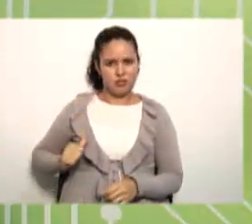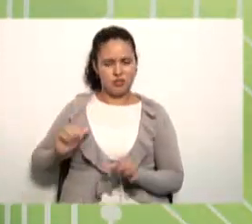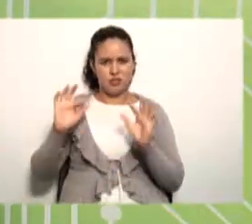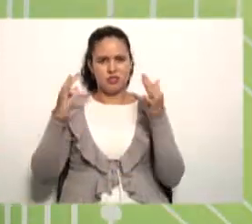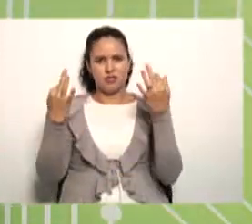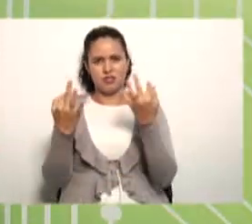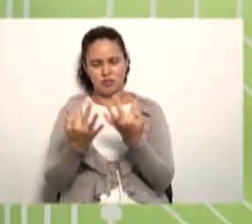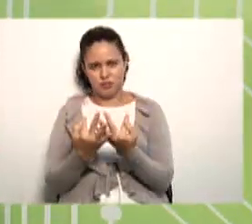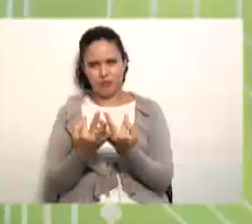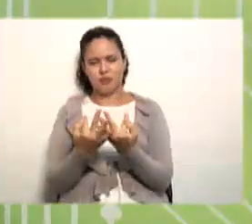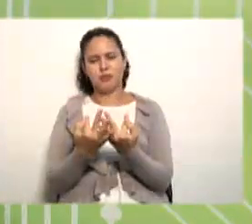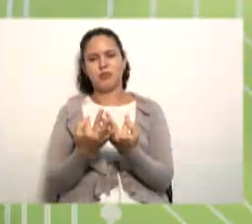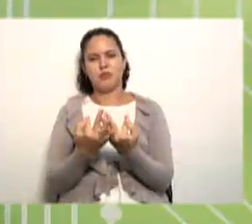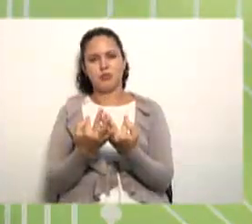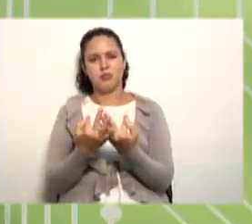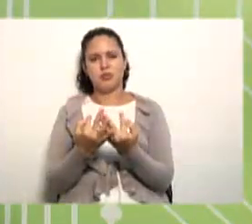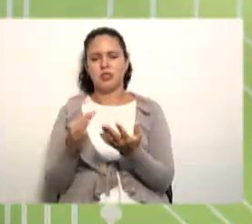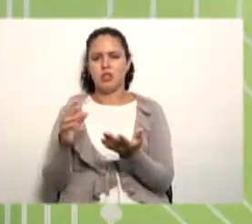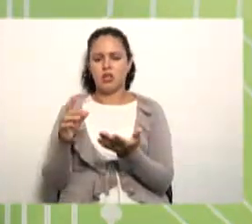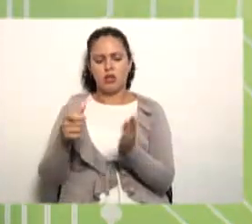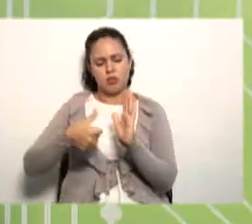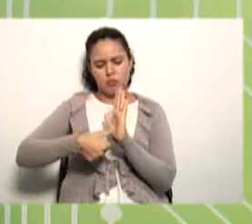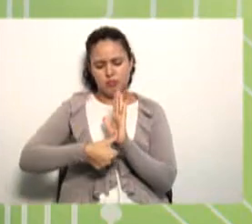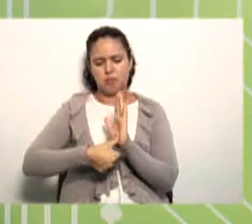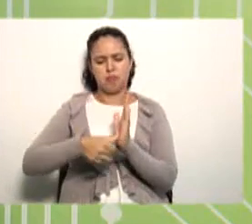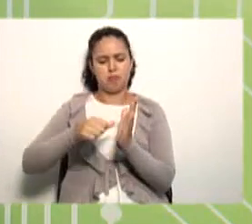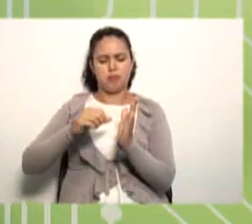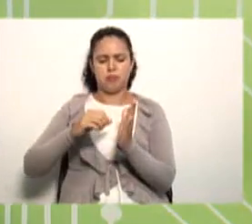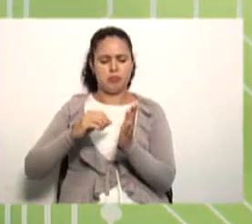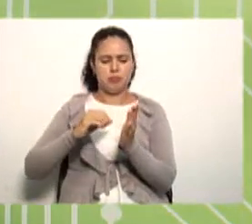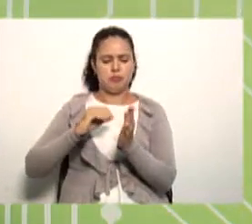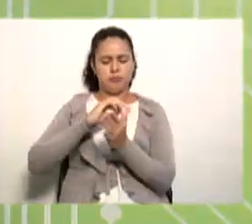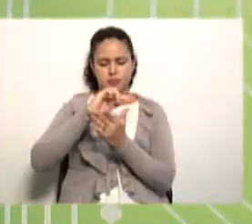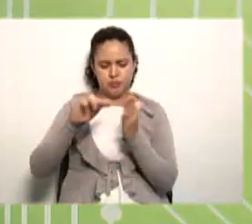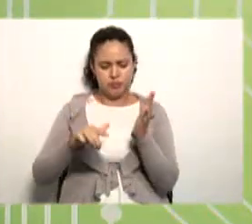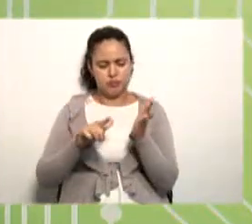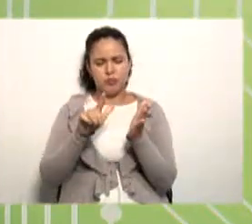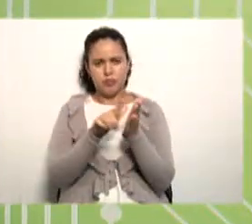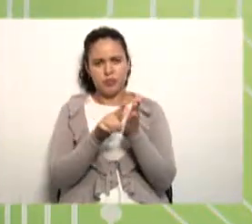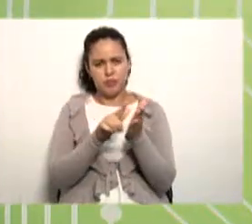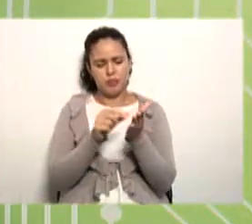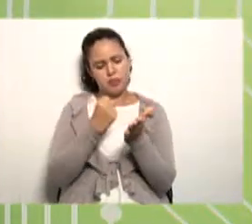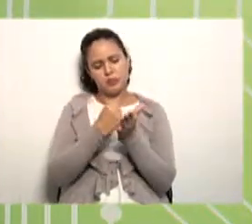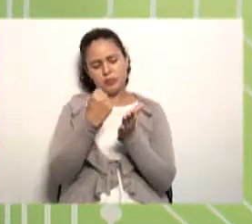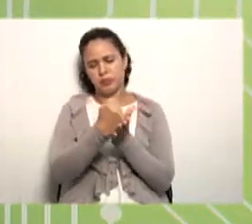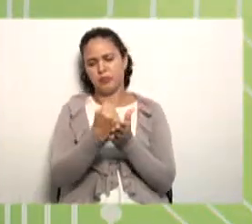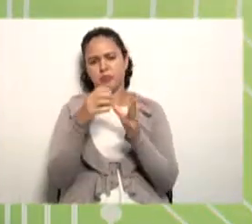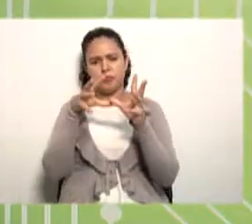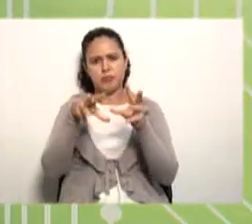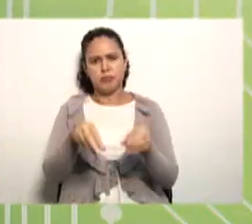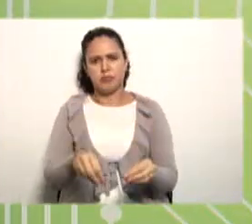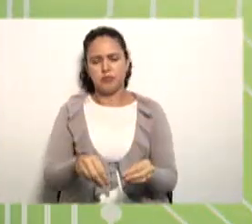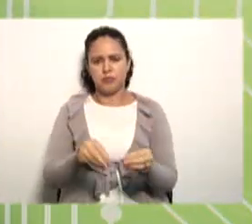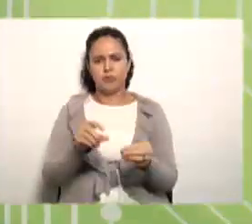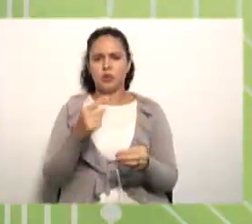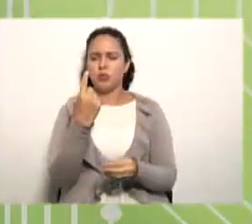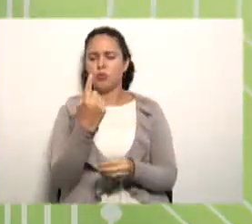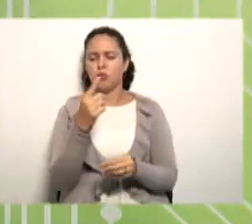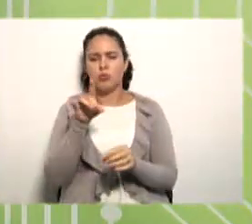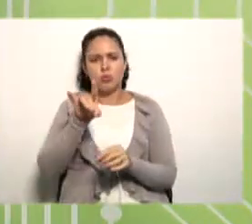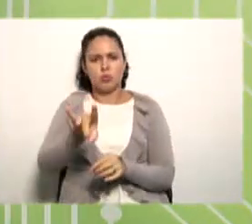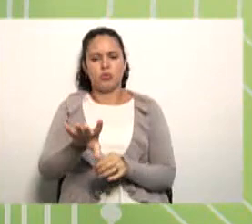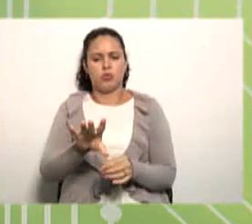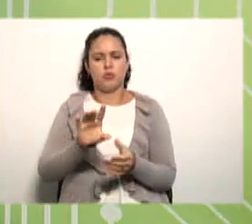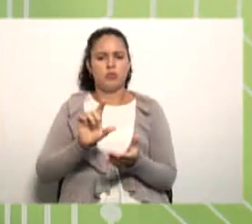Você vai entregar só uma série de documentos e vai ter direito a todo o valor, vai ter direito a todo um programa. Então, esses são o tipo de incentivos que o governo